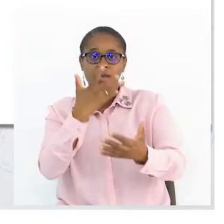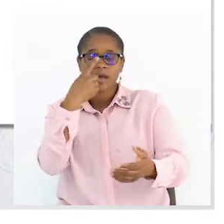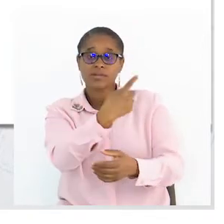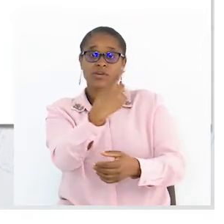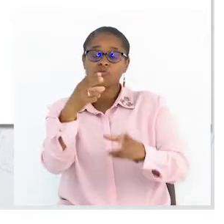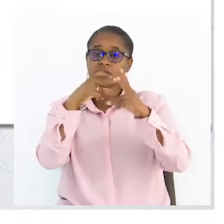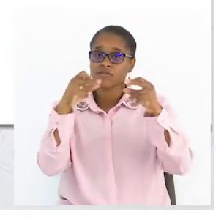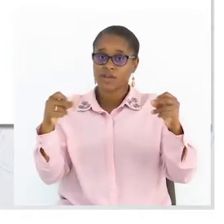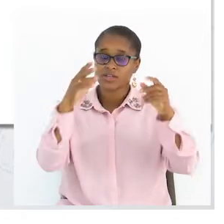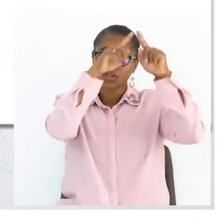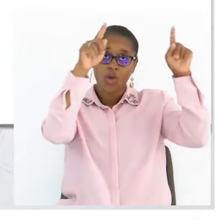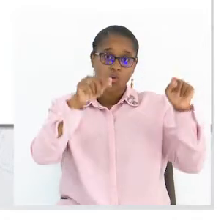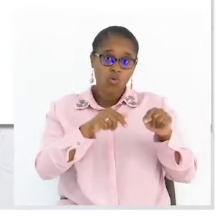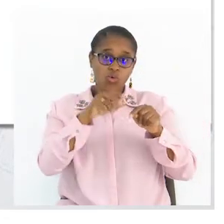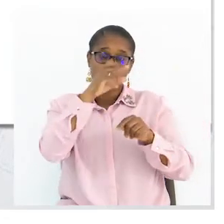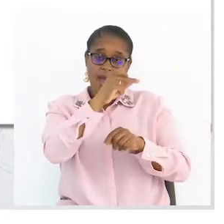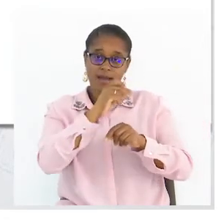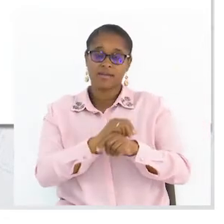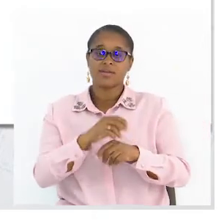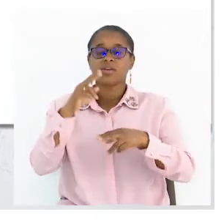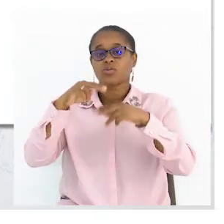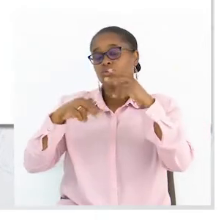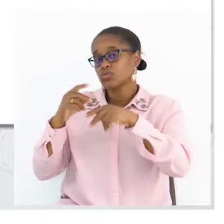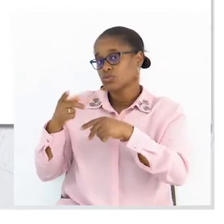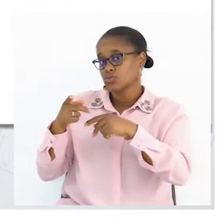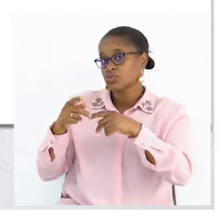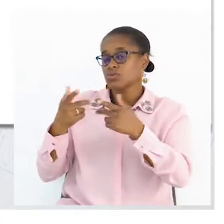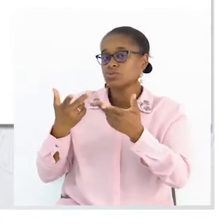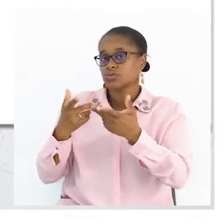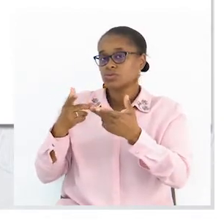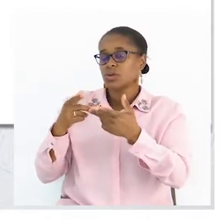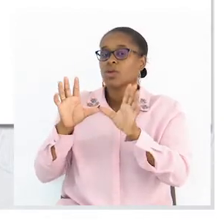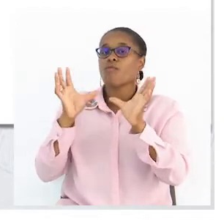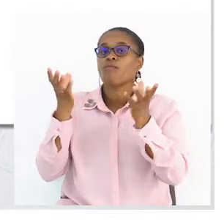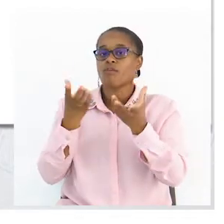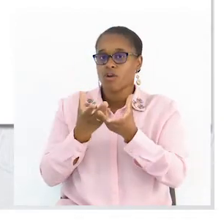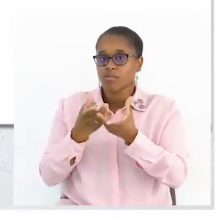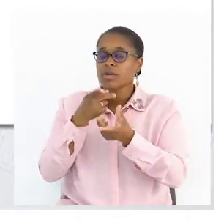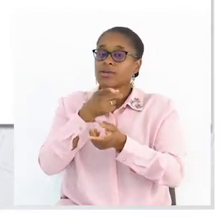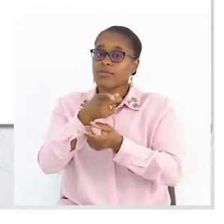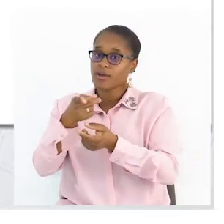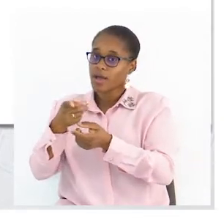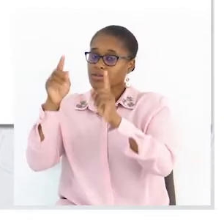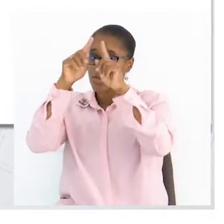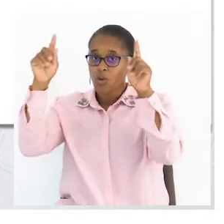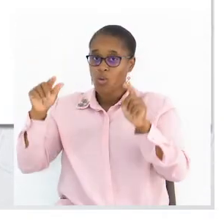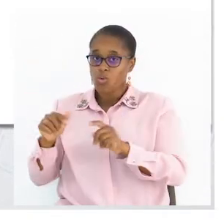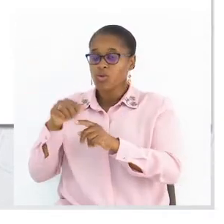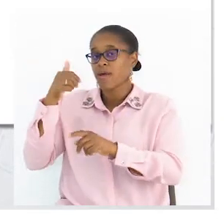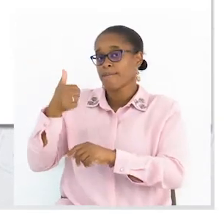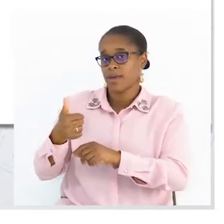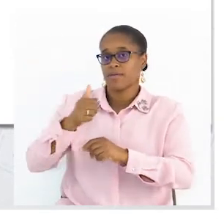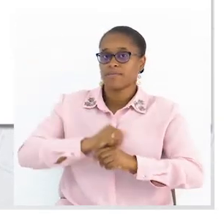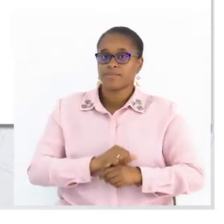frases na coluna A com os constituintes que os formam indicados na coluna